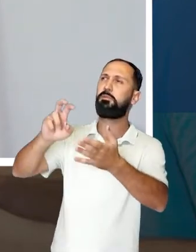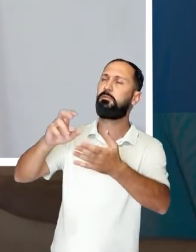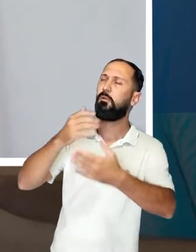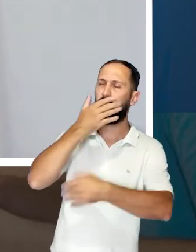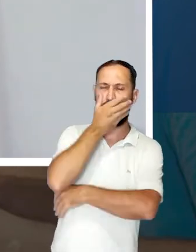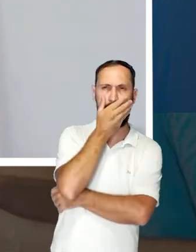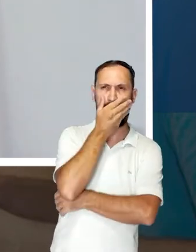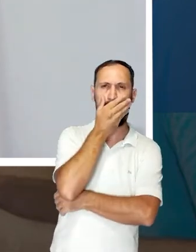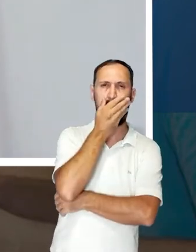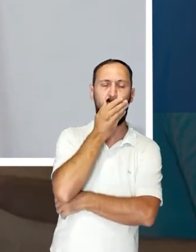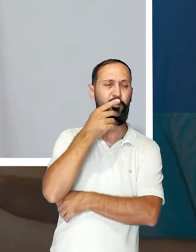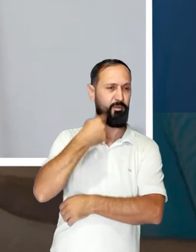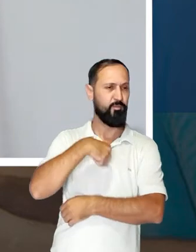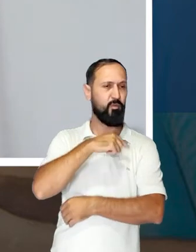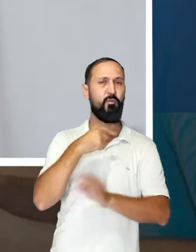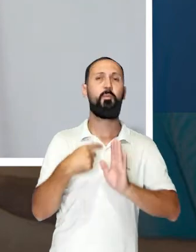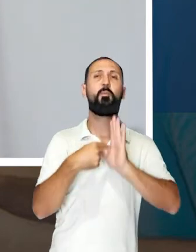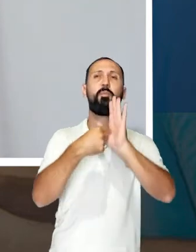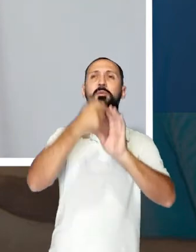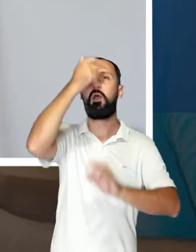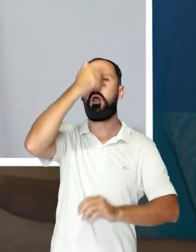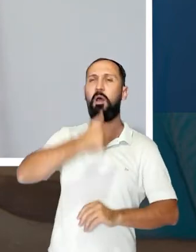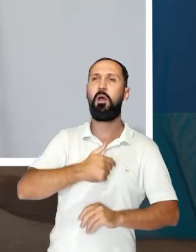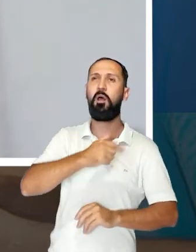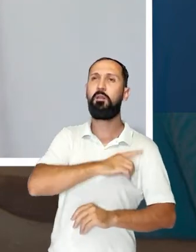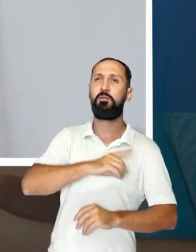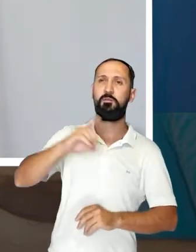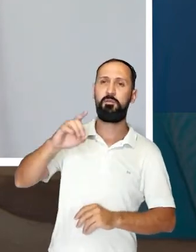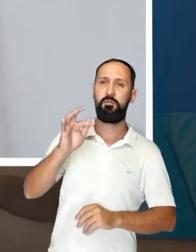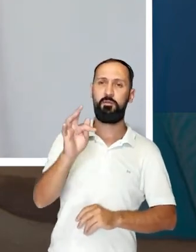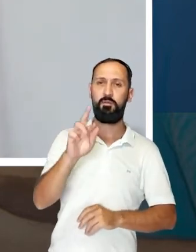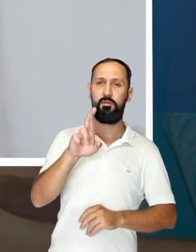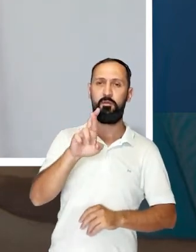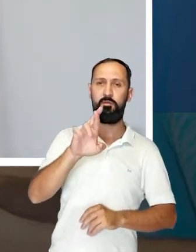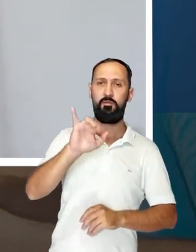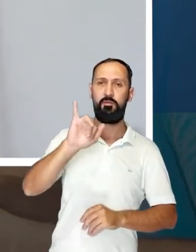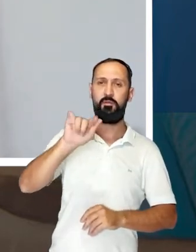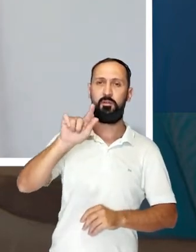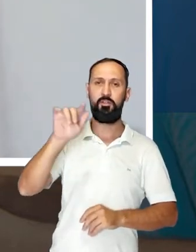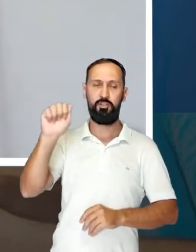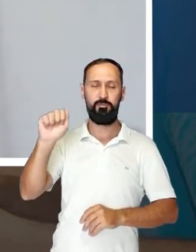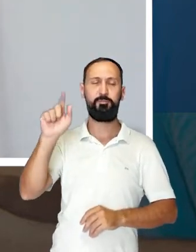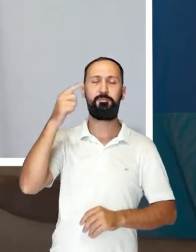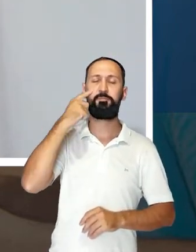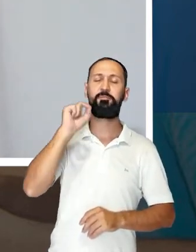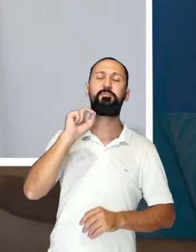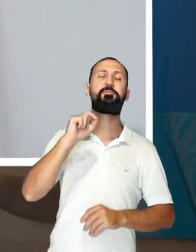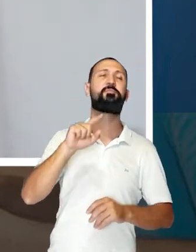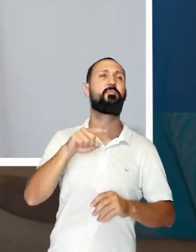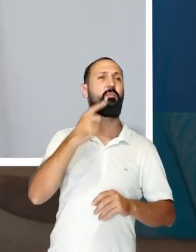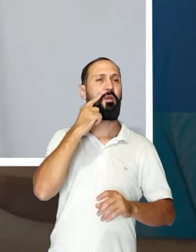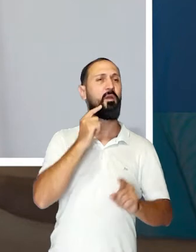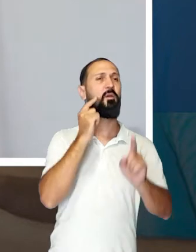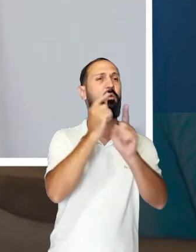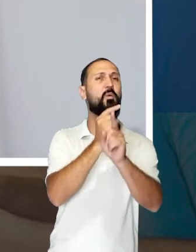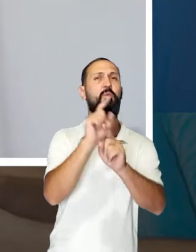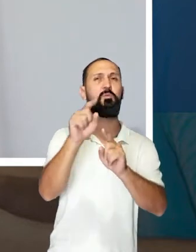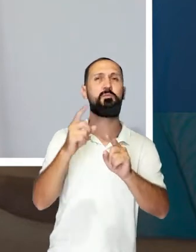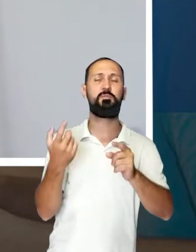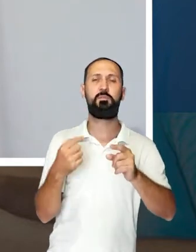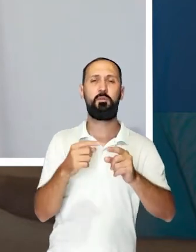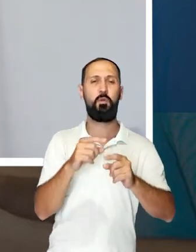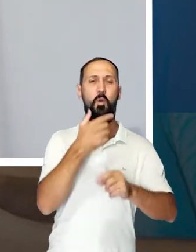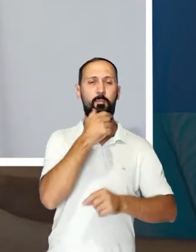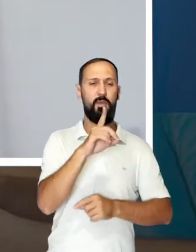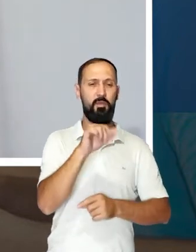dia. Vamos nos mostrar dignos da deusa Freja. No portal do hotel encontrei Darko,